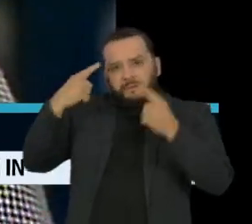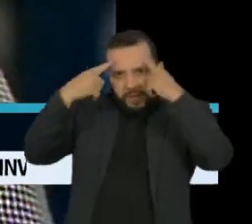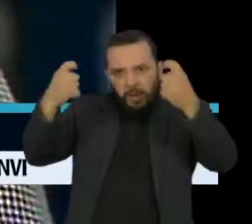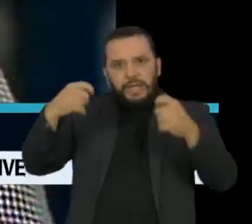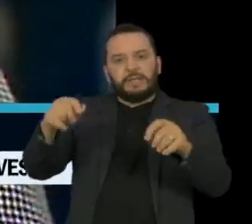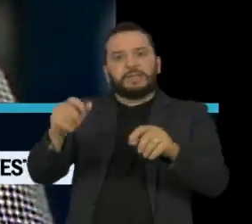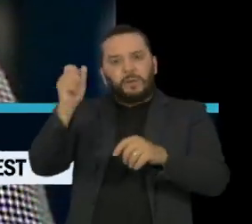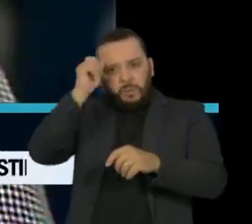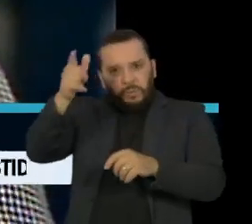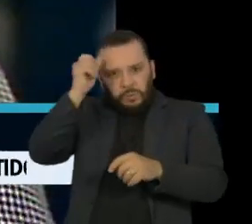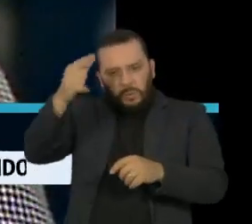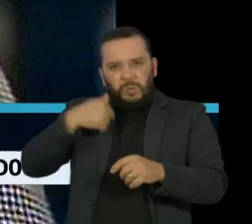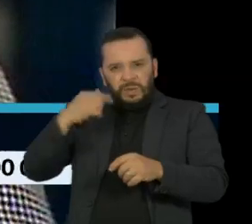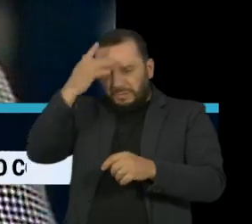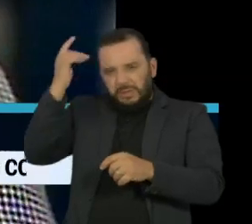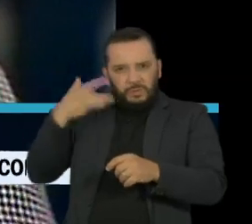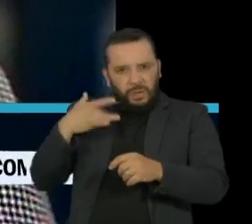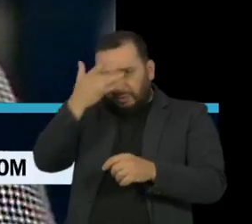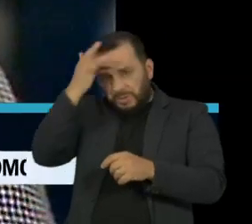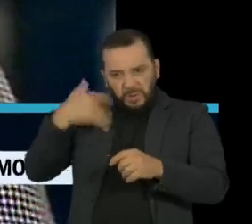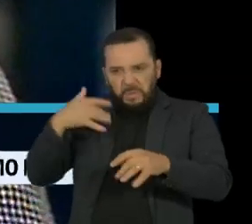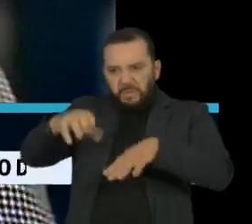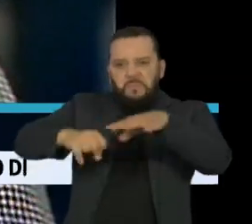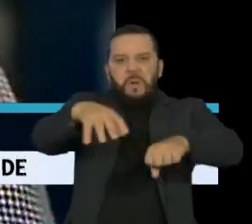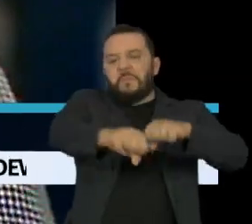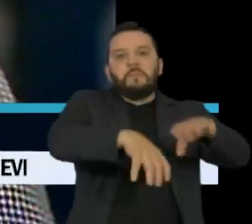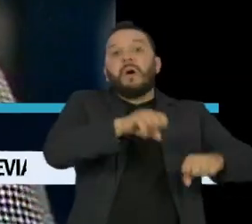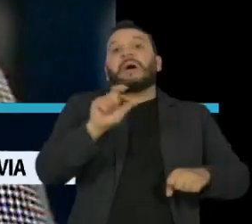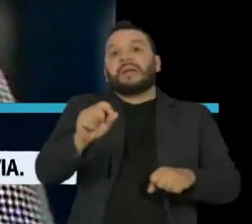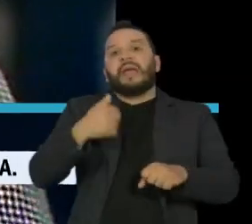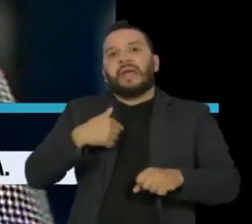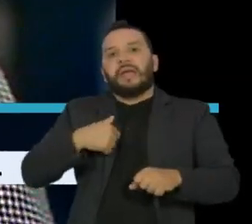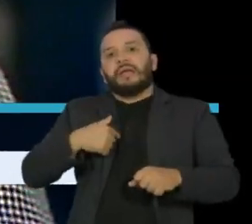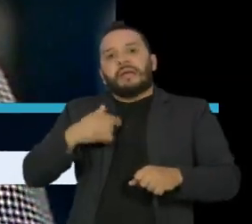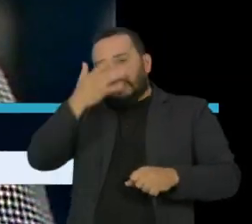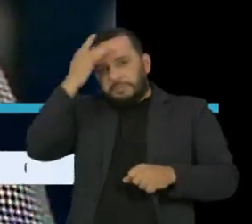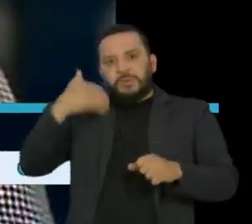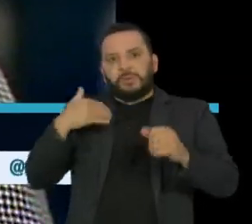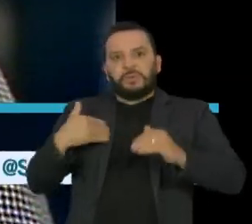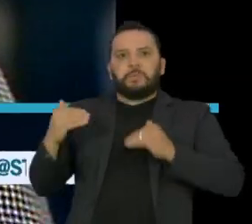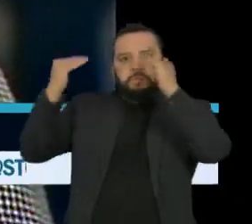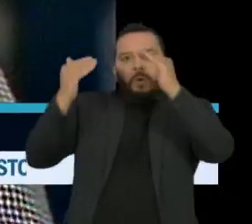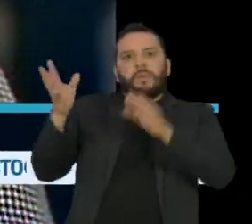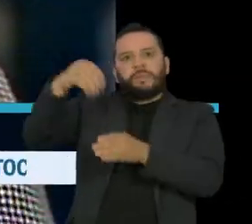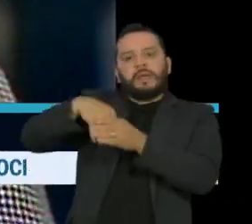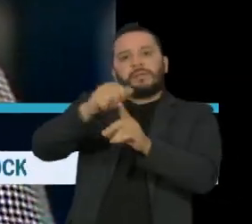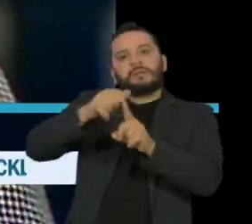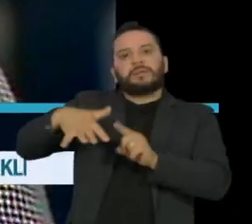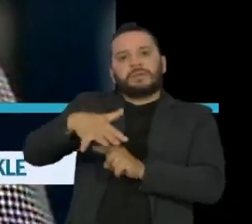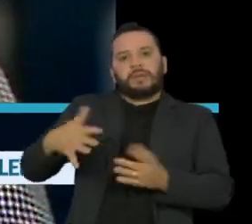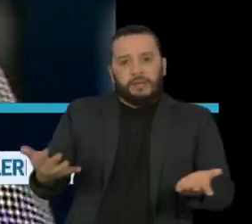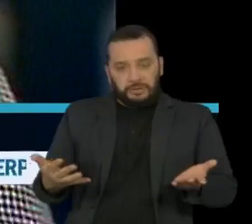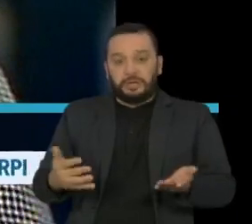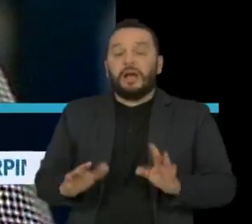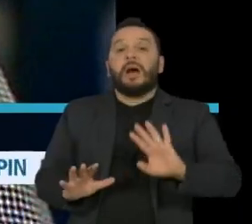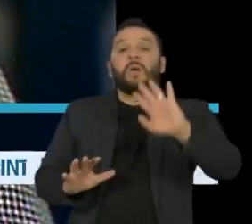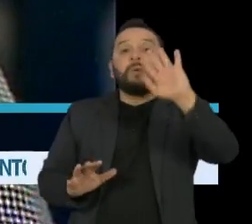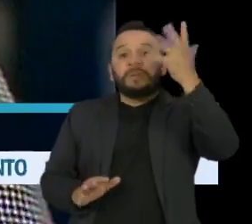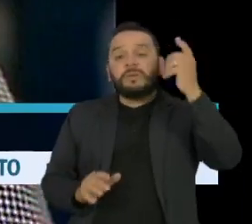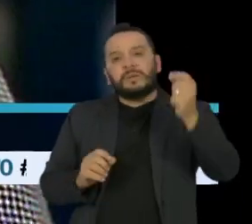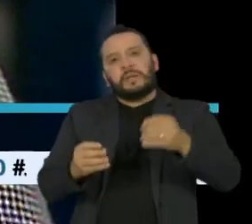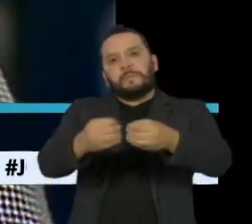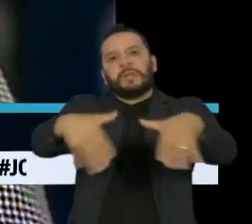cultura por parte dos estratos dominantes da sociedade isso redundou em breve